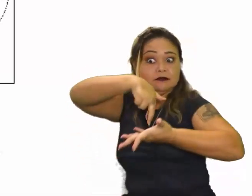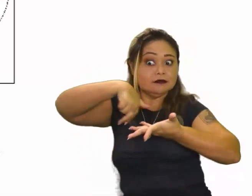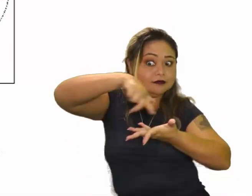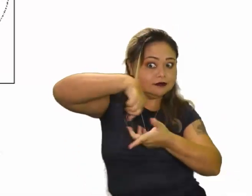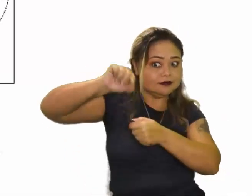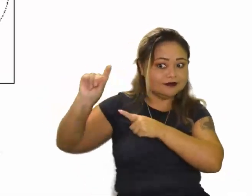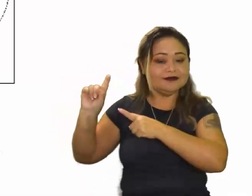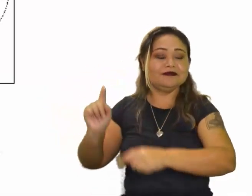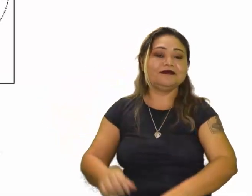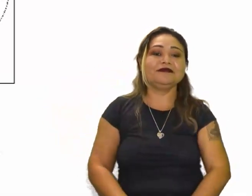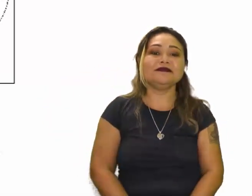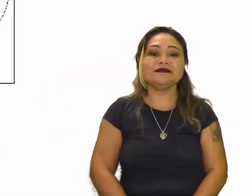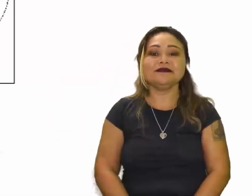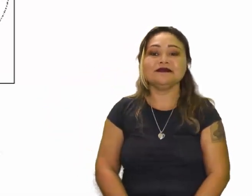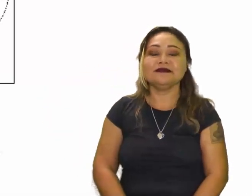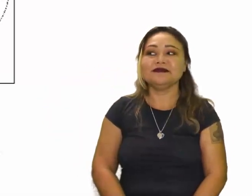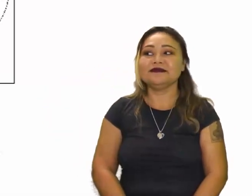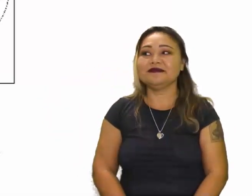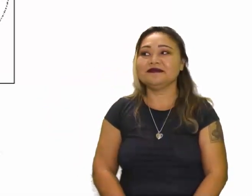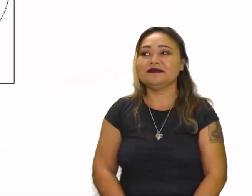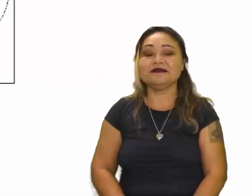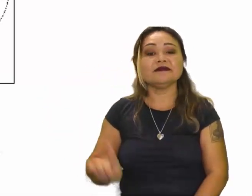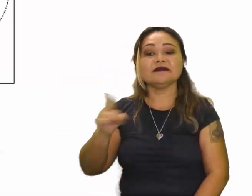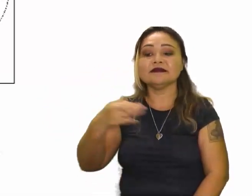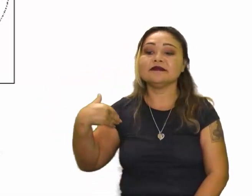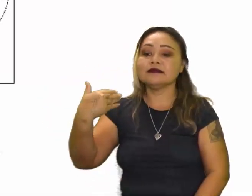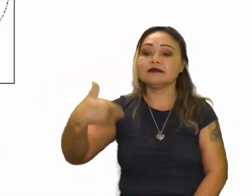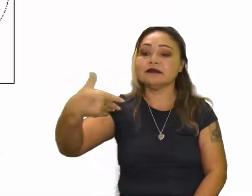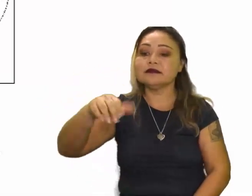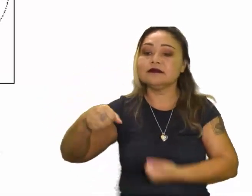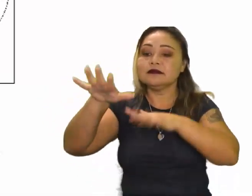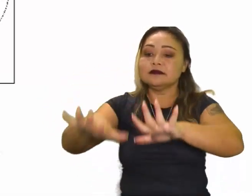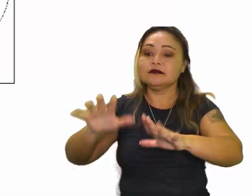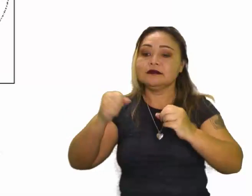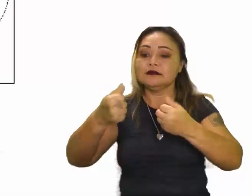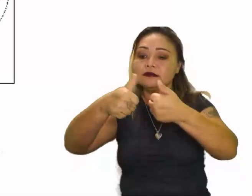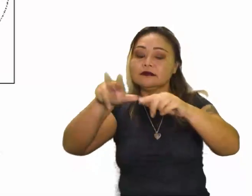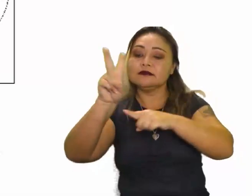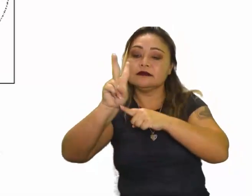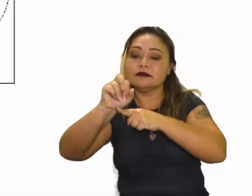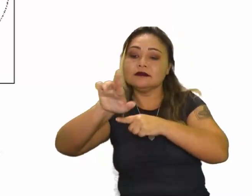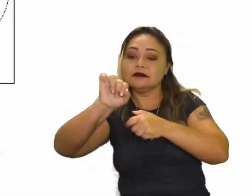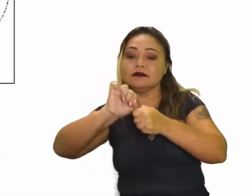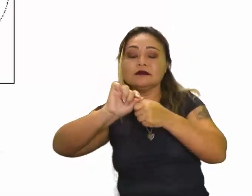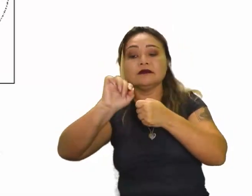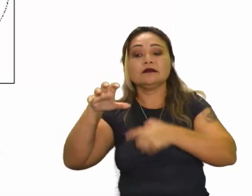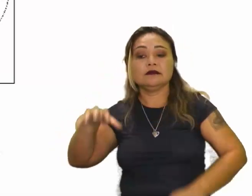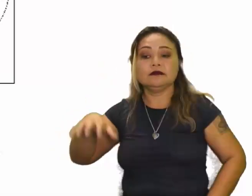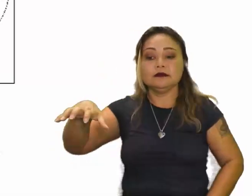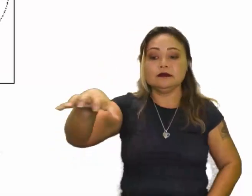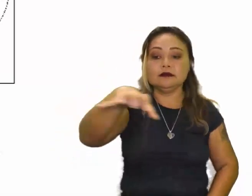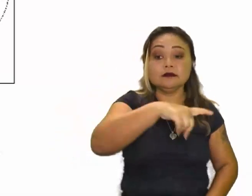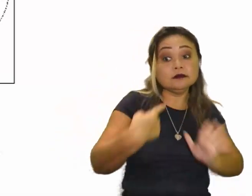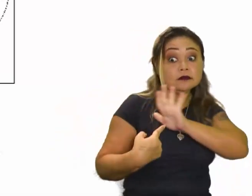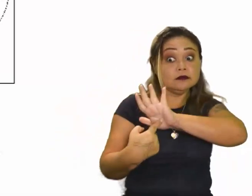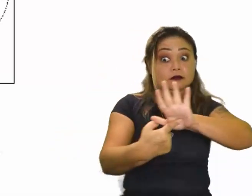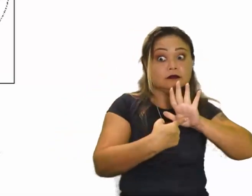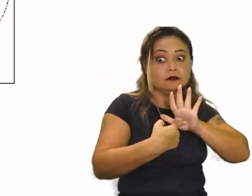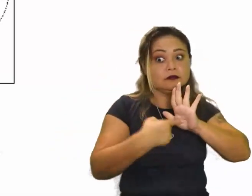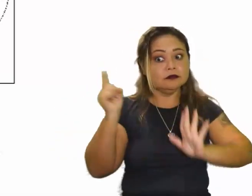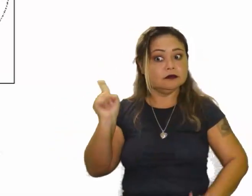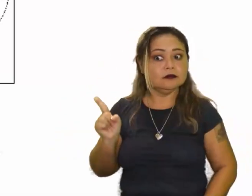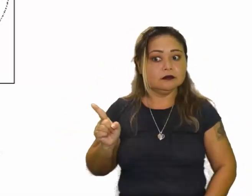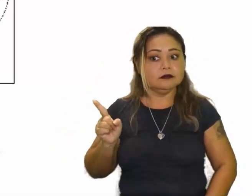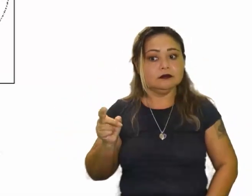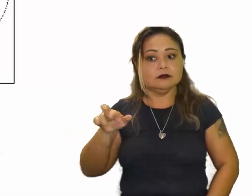Meus queridos, não se preocupem. Durante as aulas da instalação, nós vamos mostrar todas as setorizações aí, tá bom? Que está